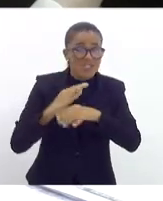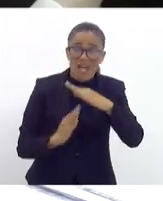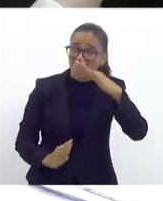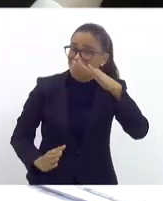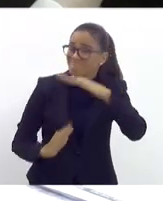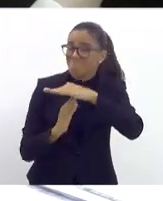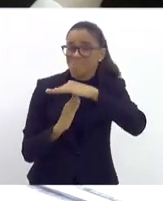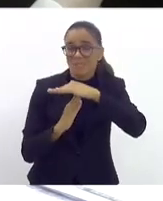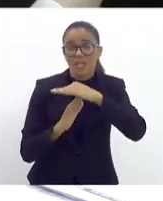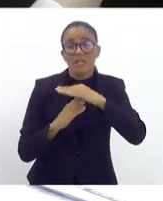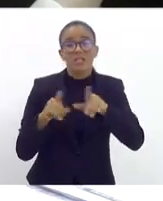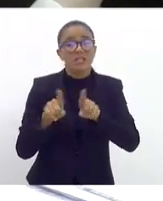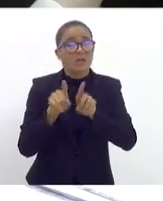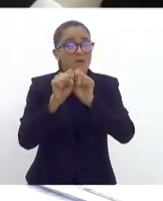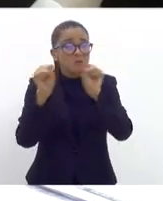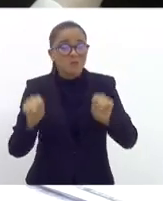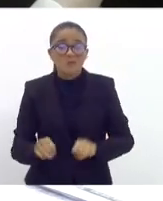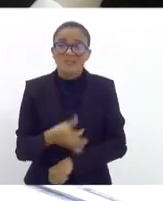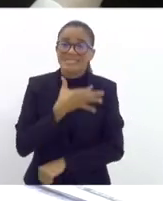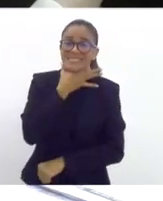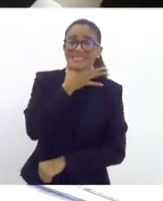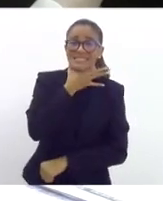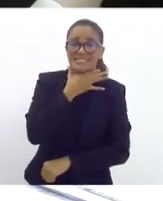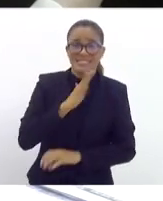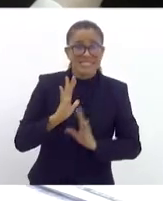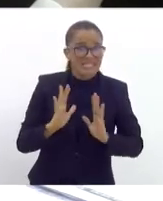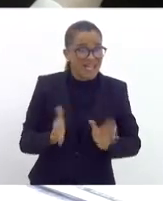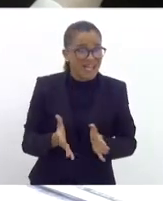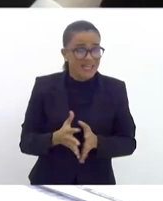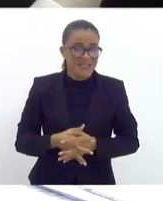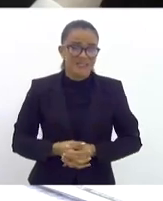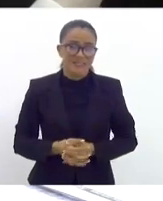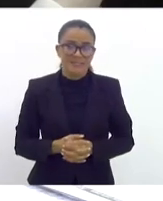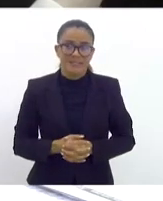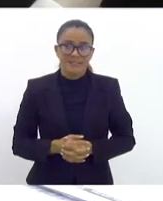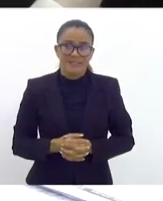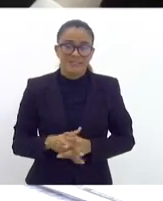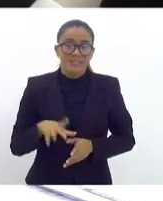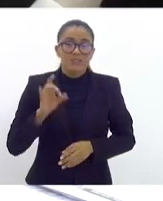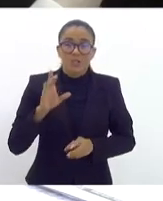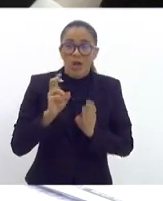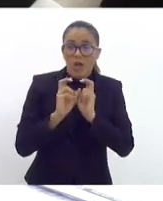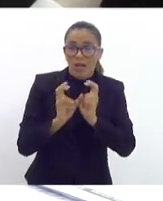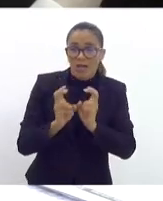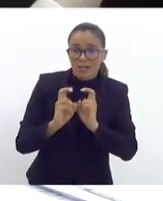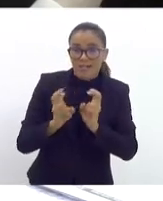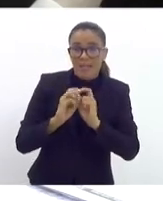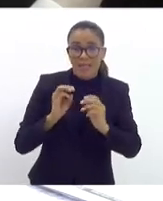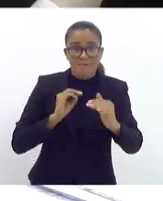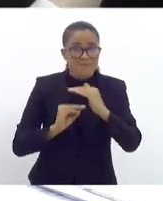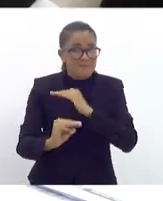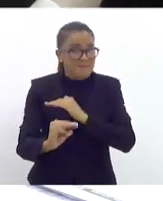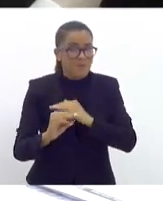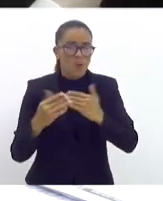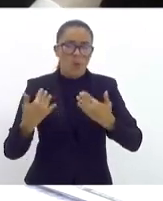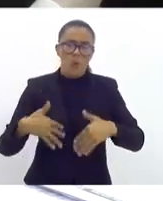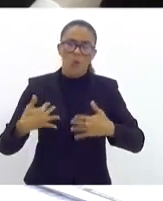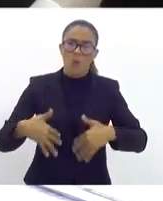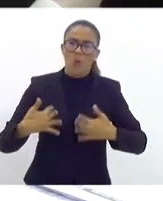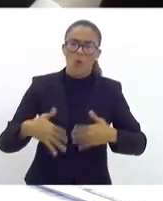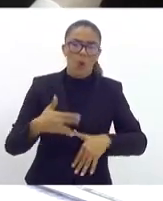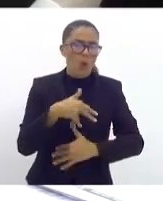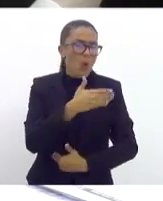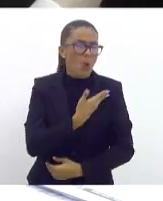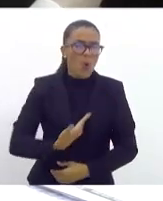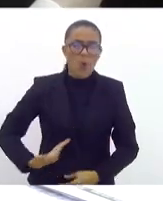e o sistema tá colapsado como um todo só entrem e metrô eu acho que